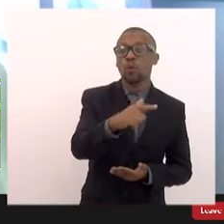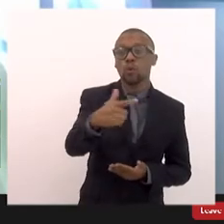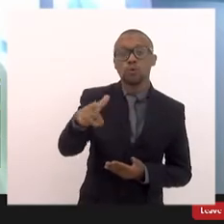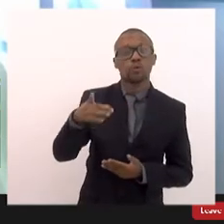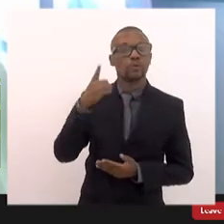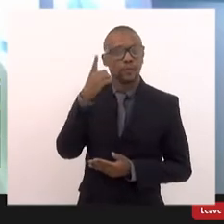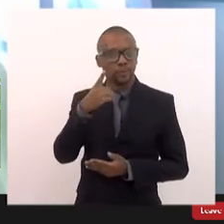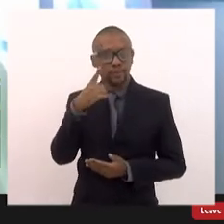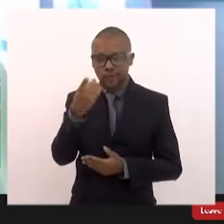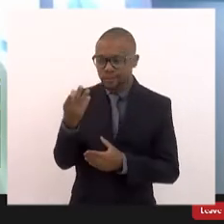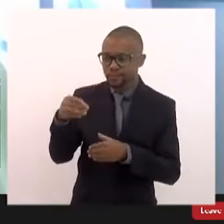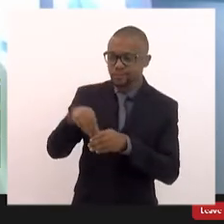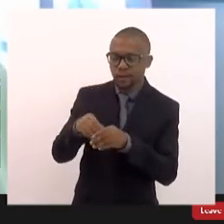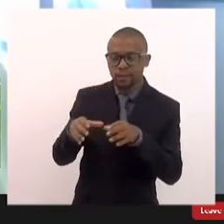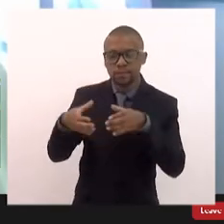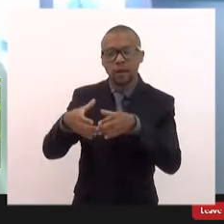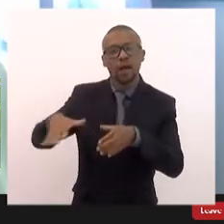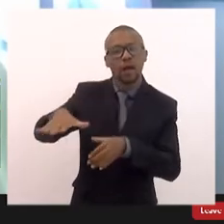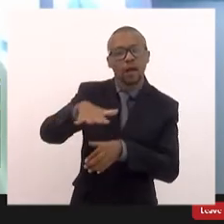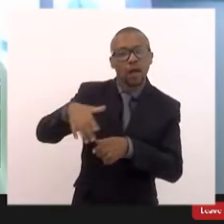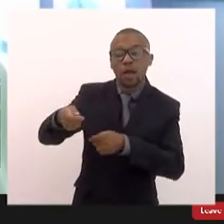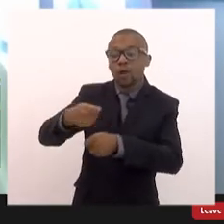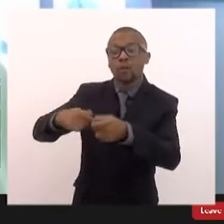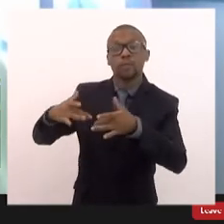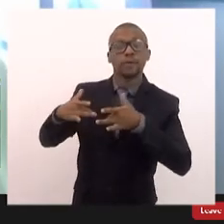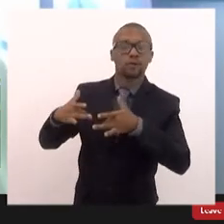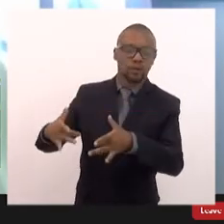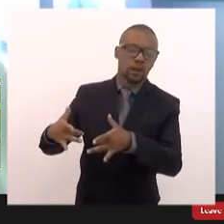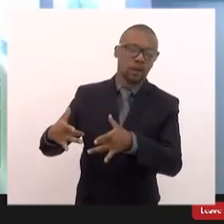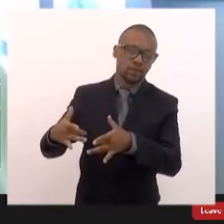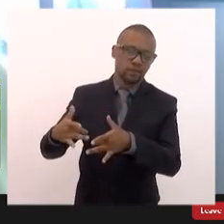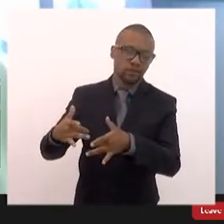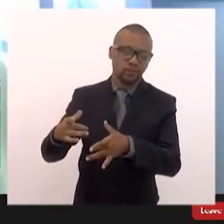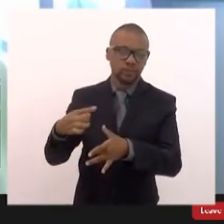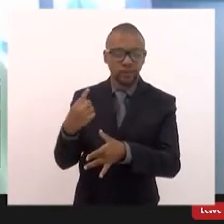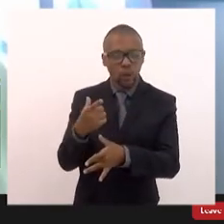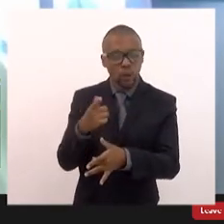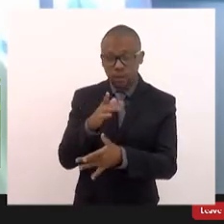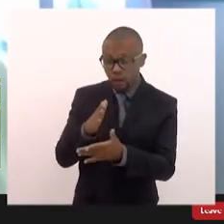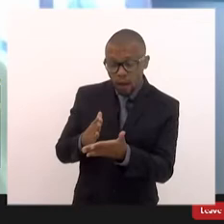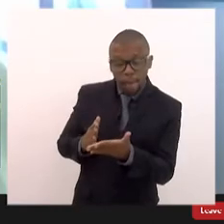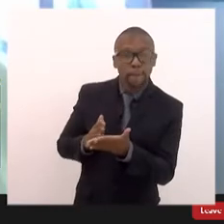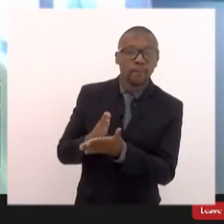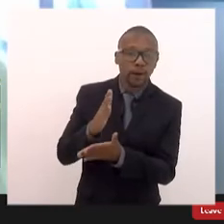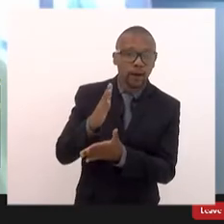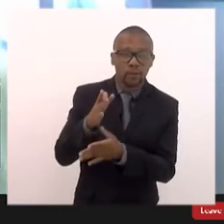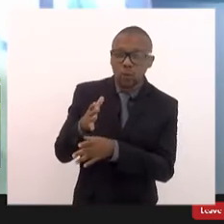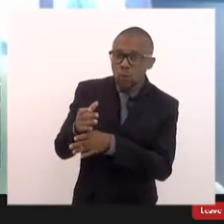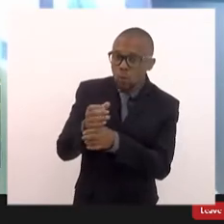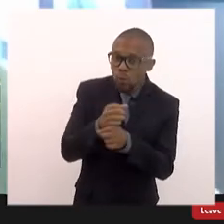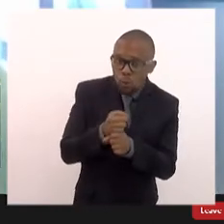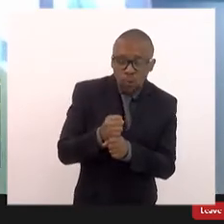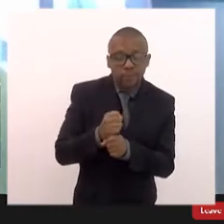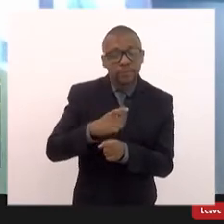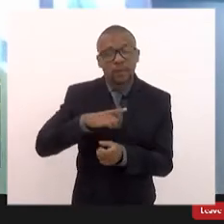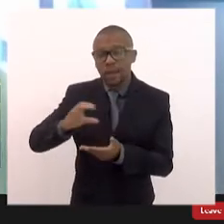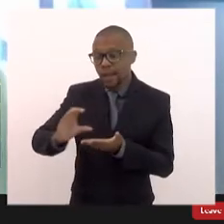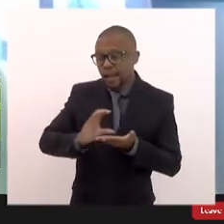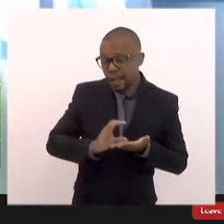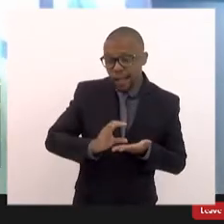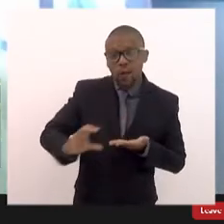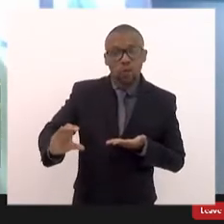frente da Economia Solidária da Comissão do Cumpras, temos aprovado no orçamento recursos também para